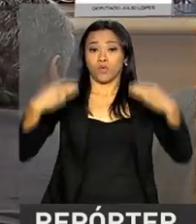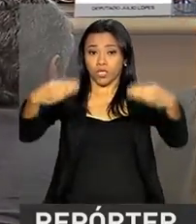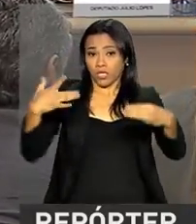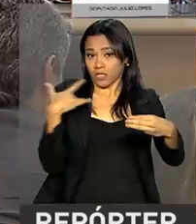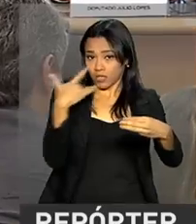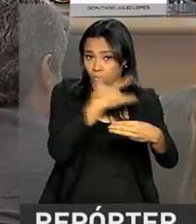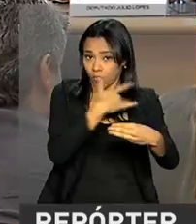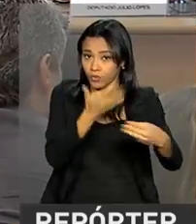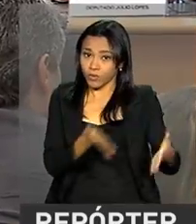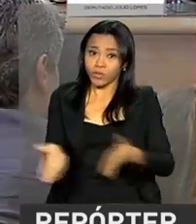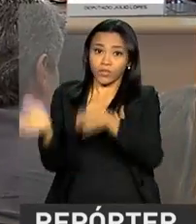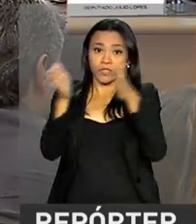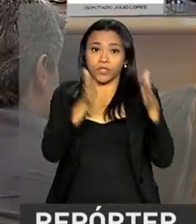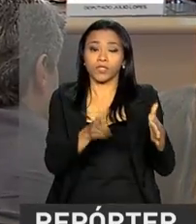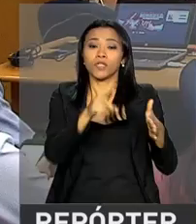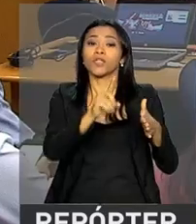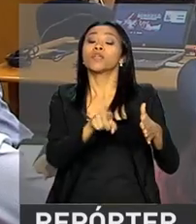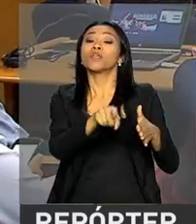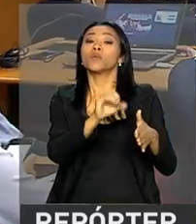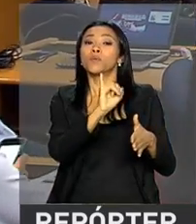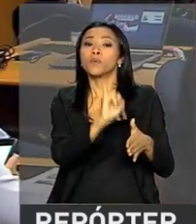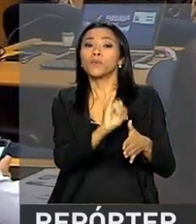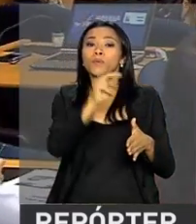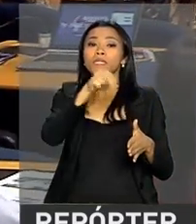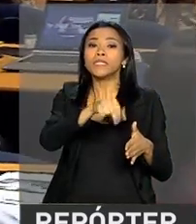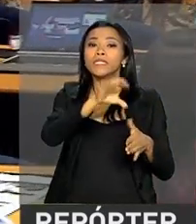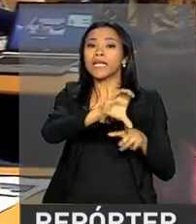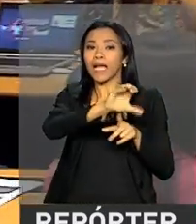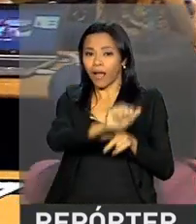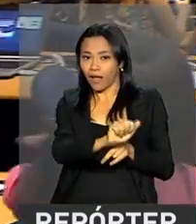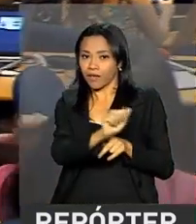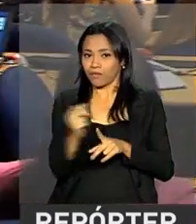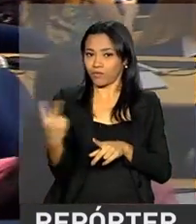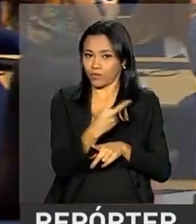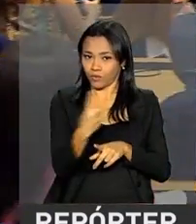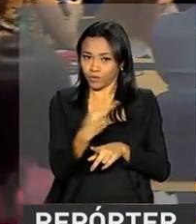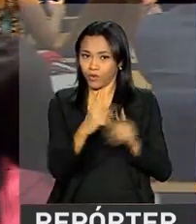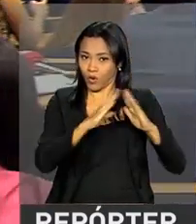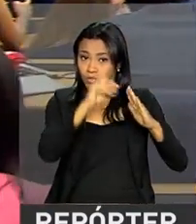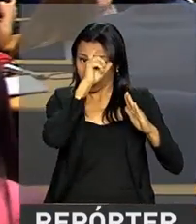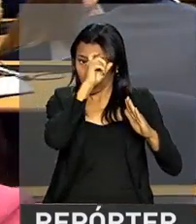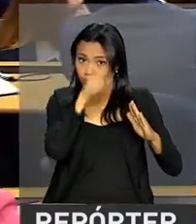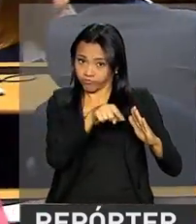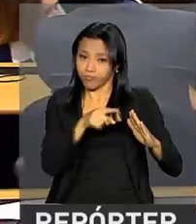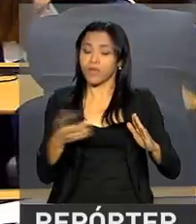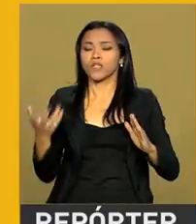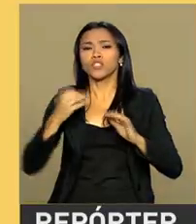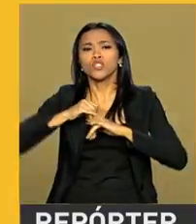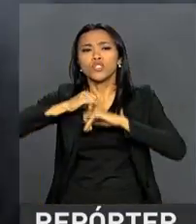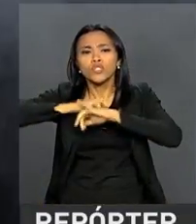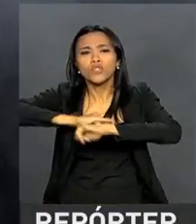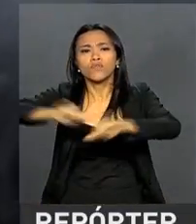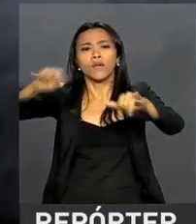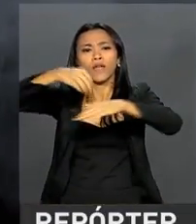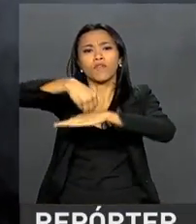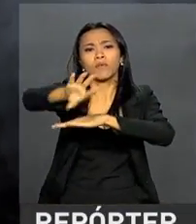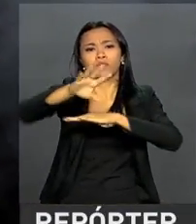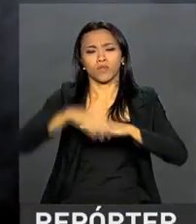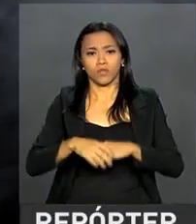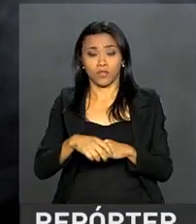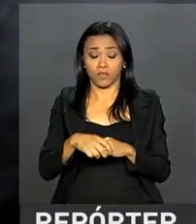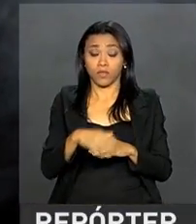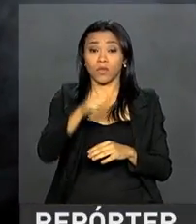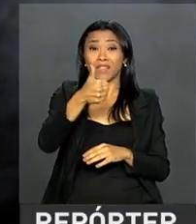nacional do câncer o inca divulgaram dados sobre avanços no combate ao fumo no país nos últimos dez anos